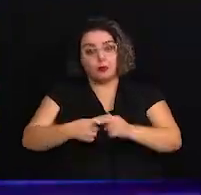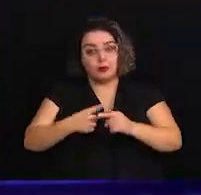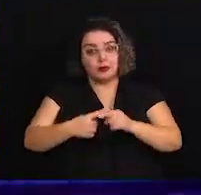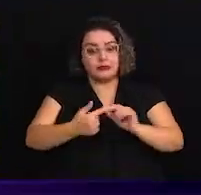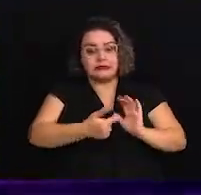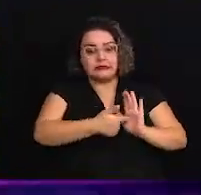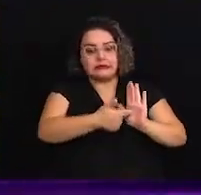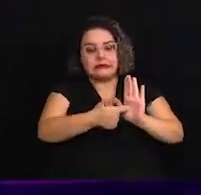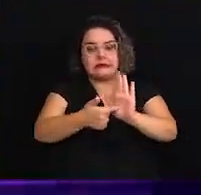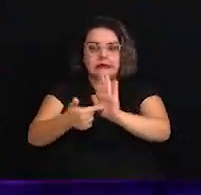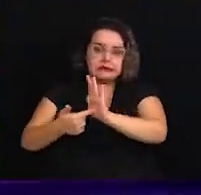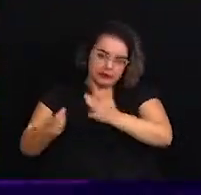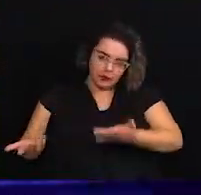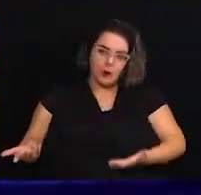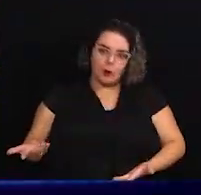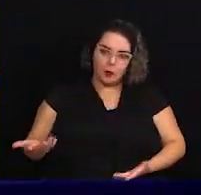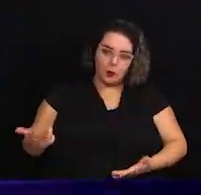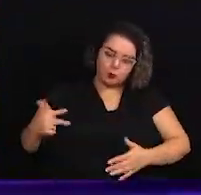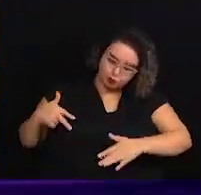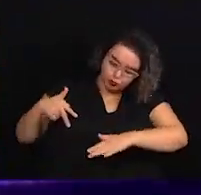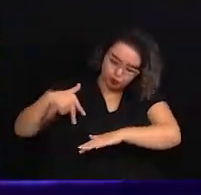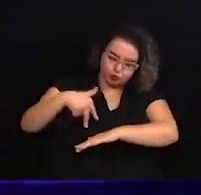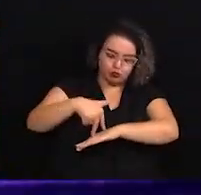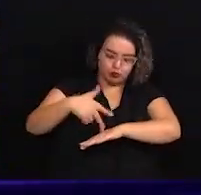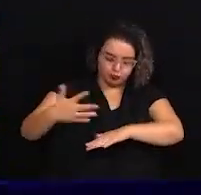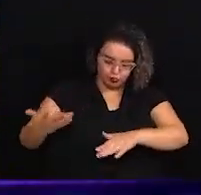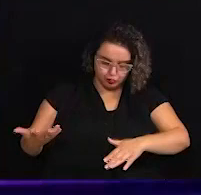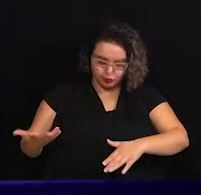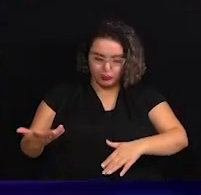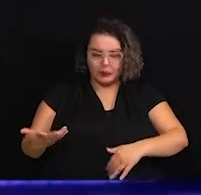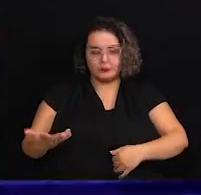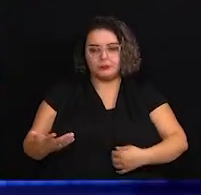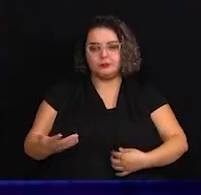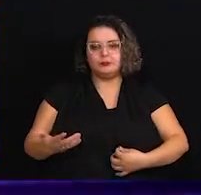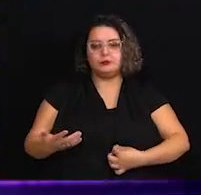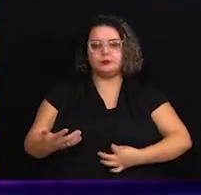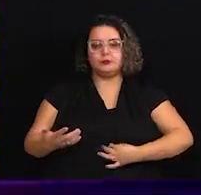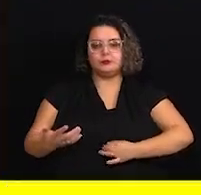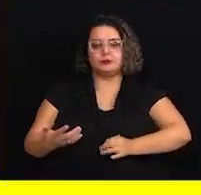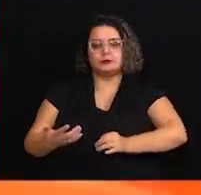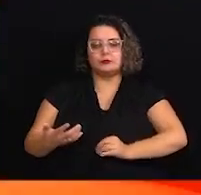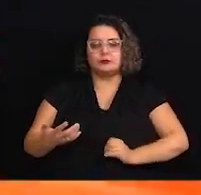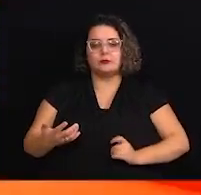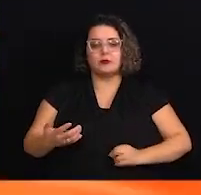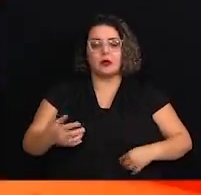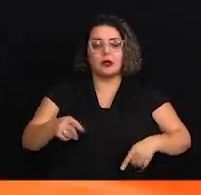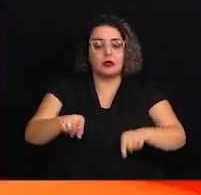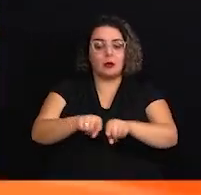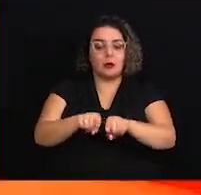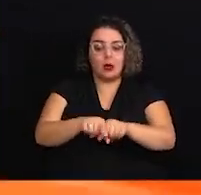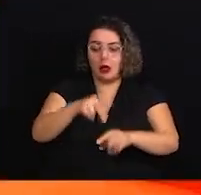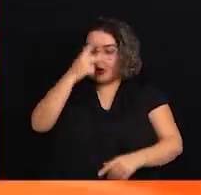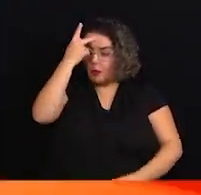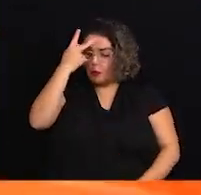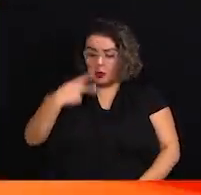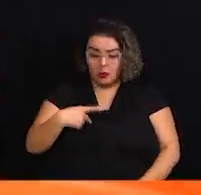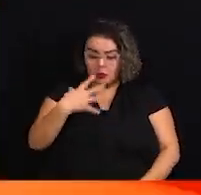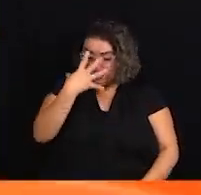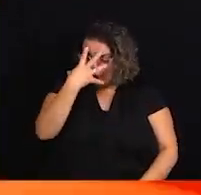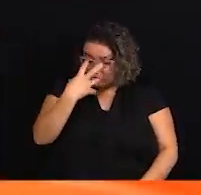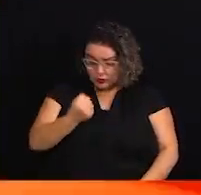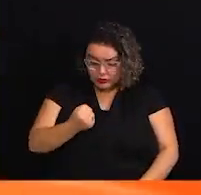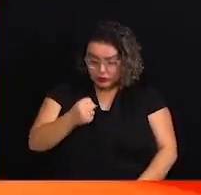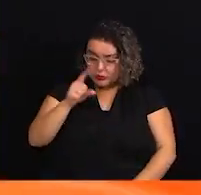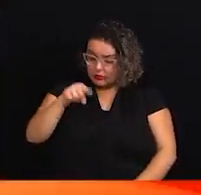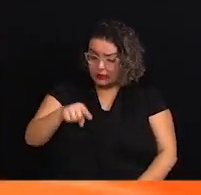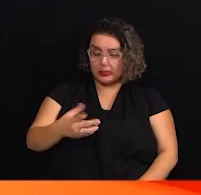se expondo, né? Você acaba se expondo bastante, você acaba colocando também as suas próprias